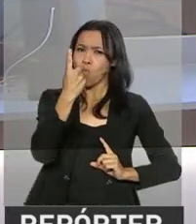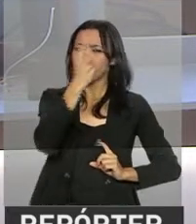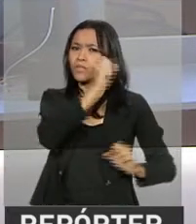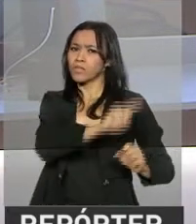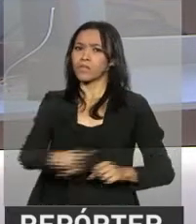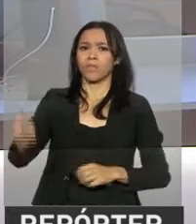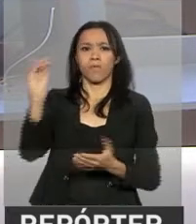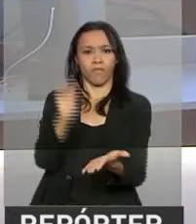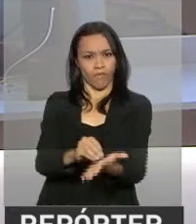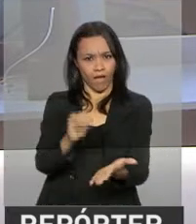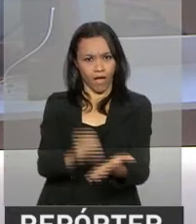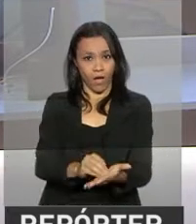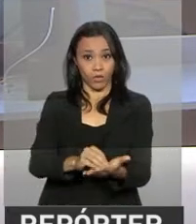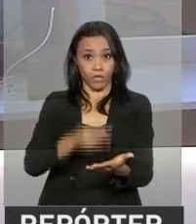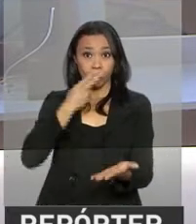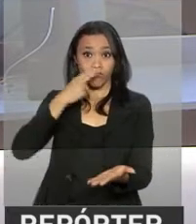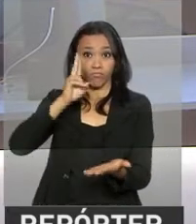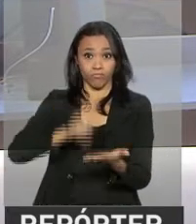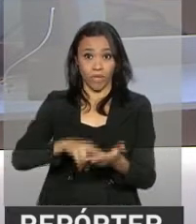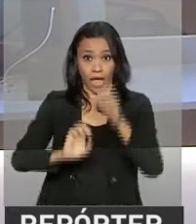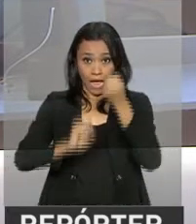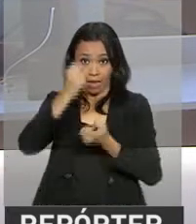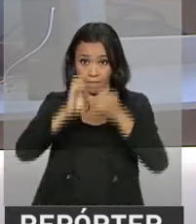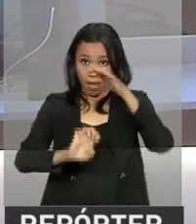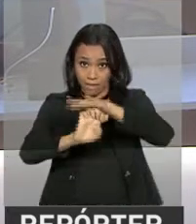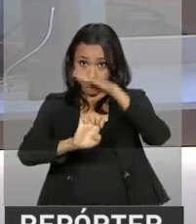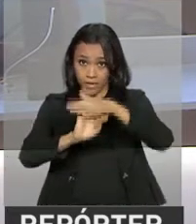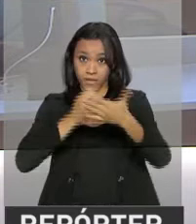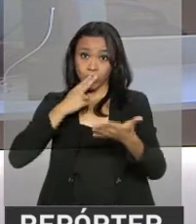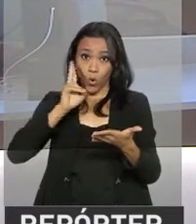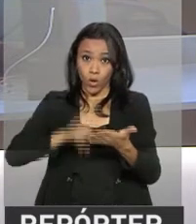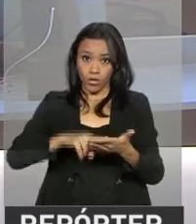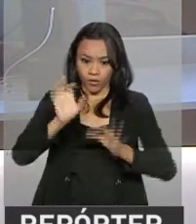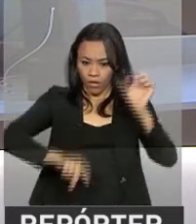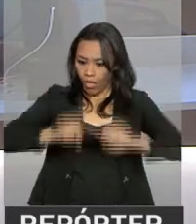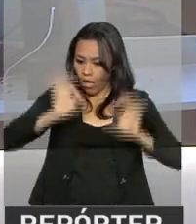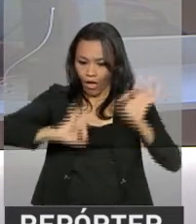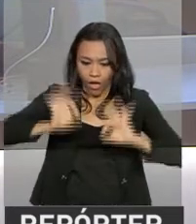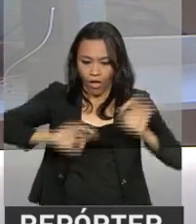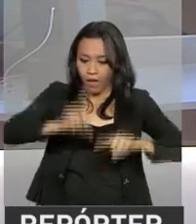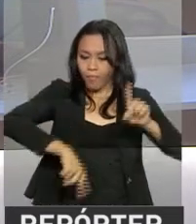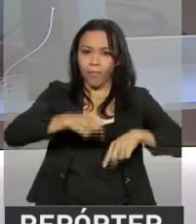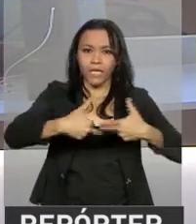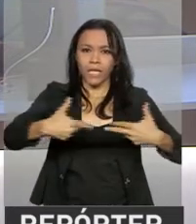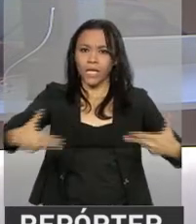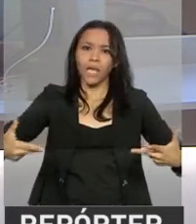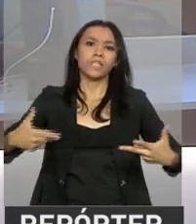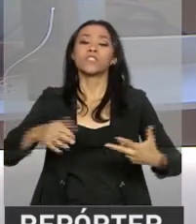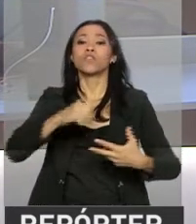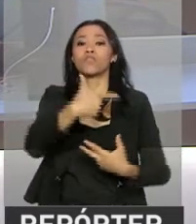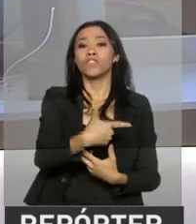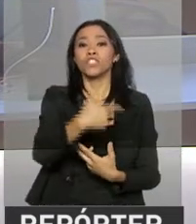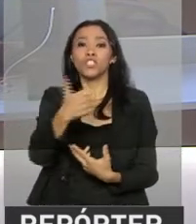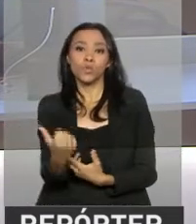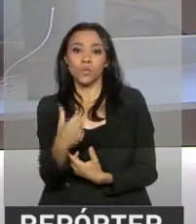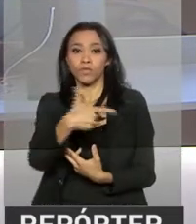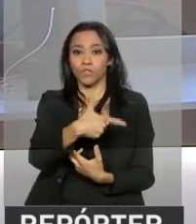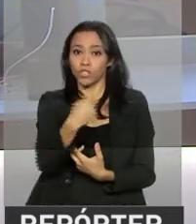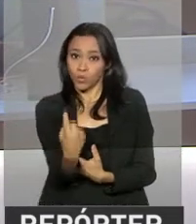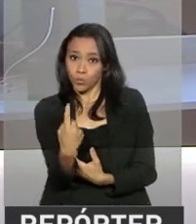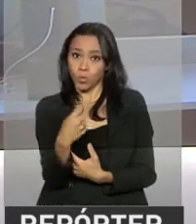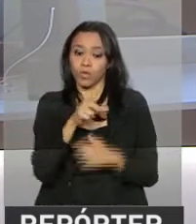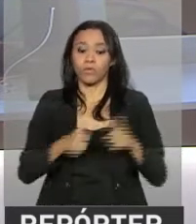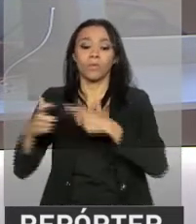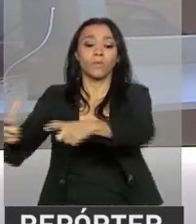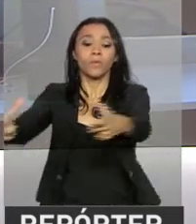dos jogos Os Correios estão trabalhando para organizar os materiais dos atletas nas 21 Arenas que vão ser palco das